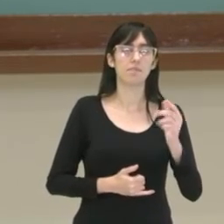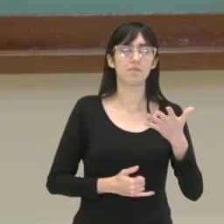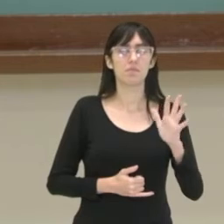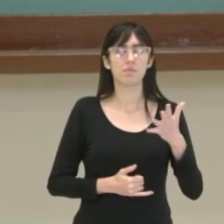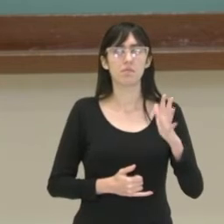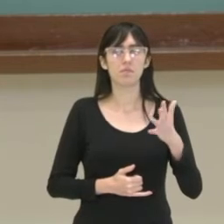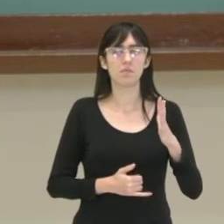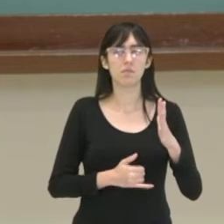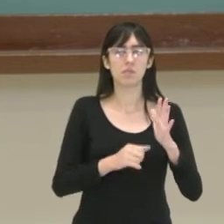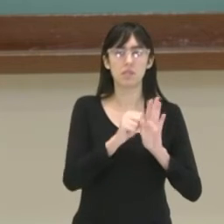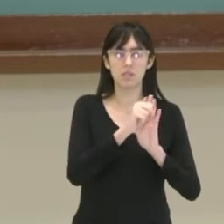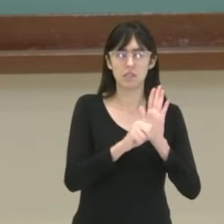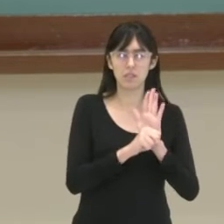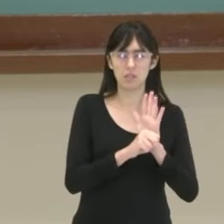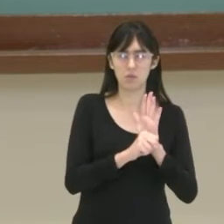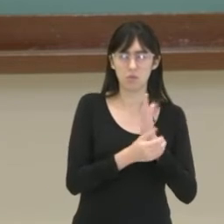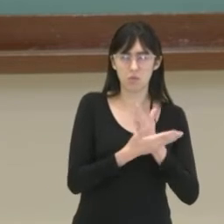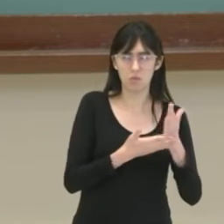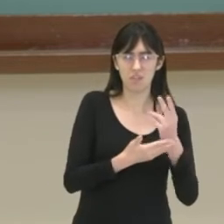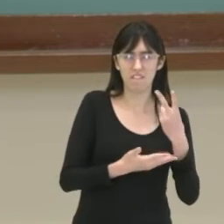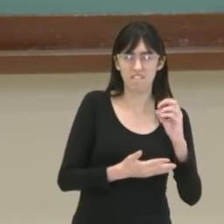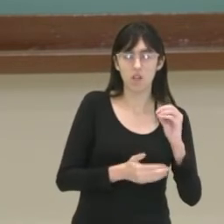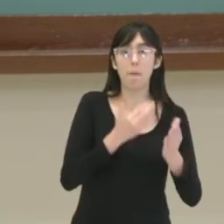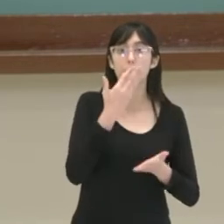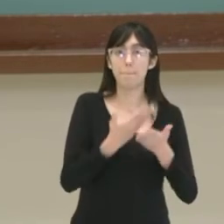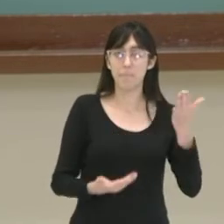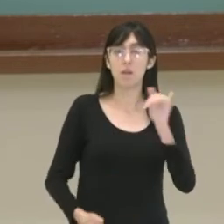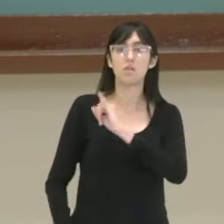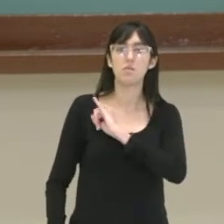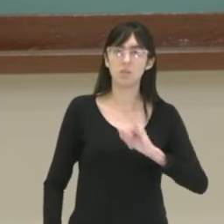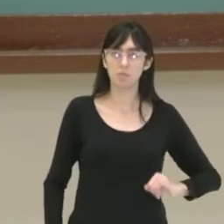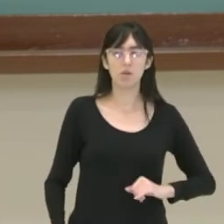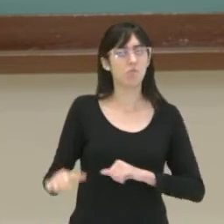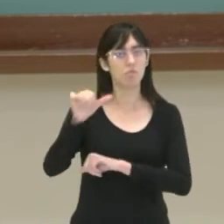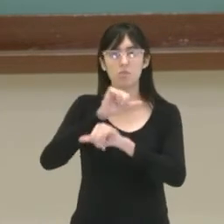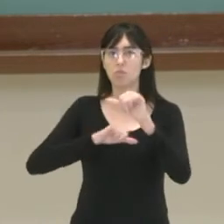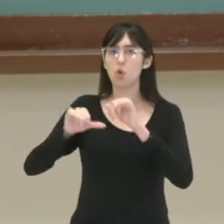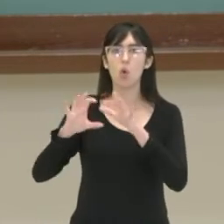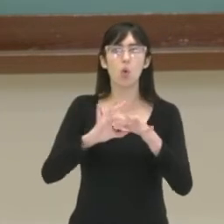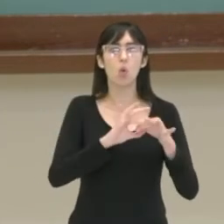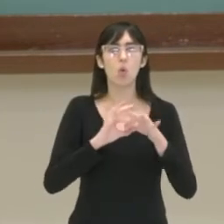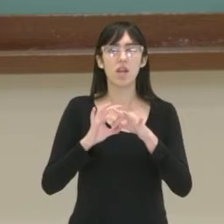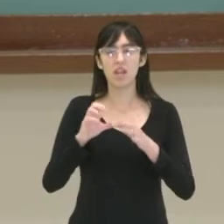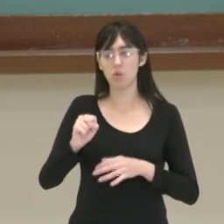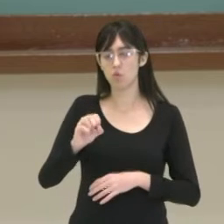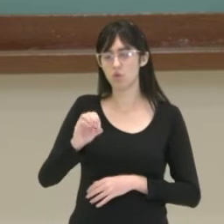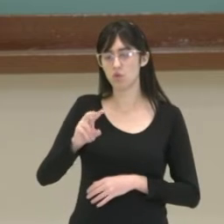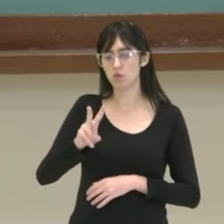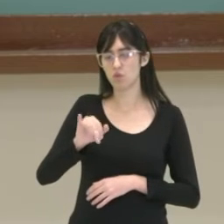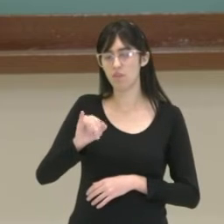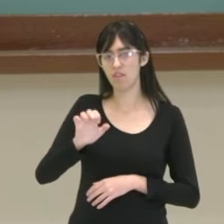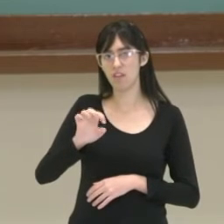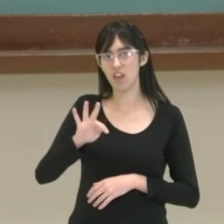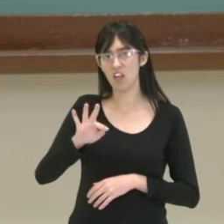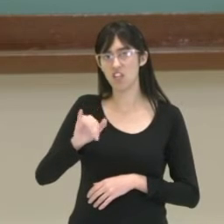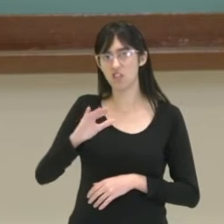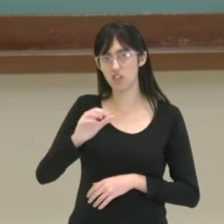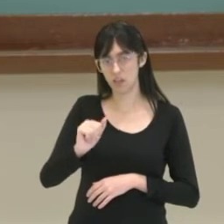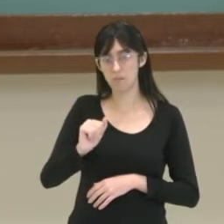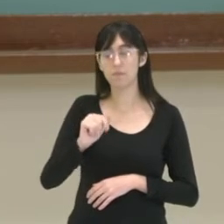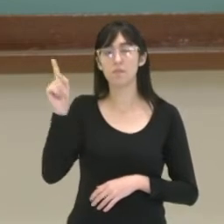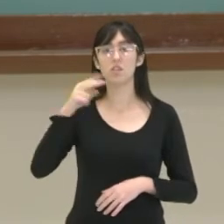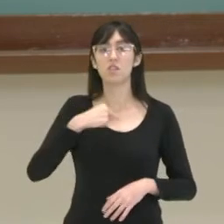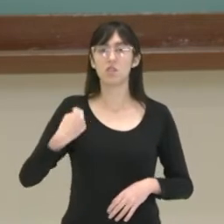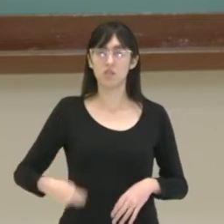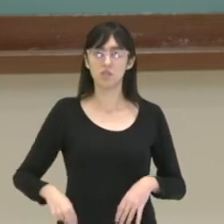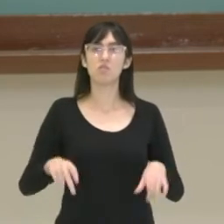acaba perdendo ali o seu império, vira a União Soviética e, seguindo o modelo soviético, a China